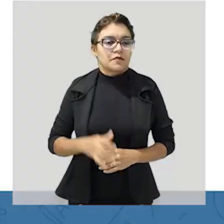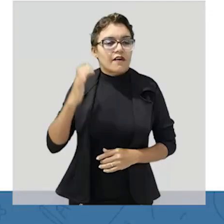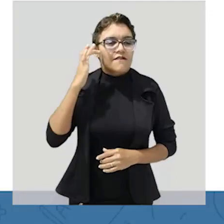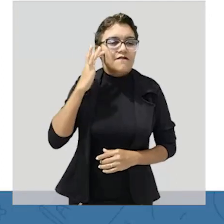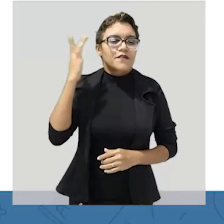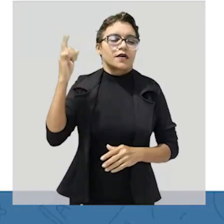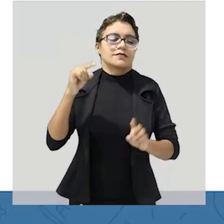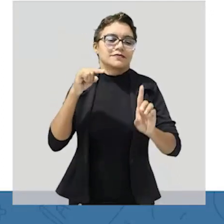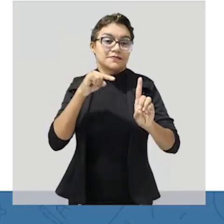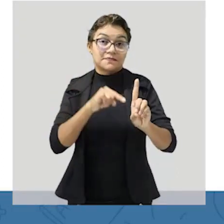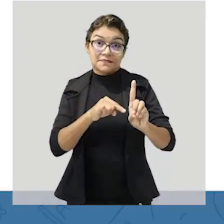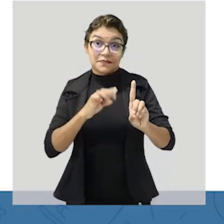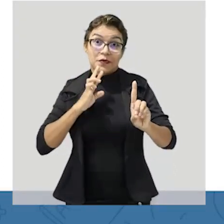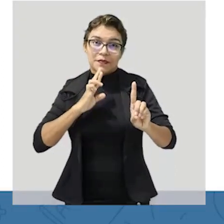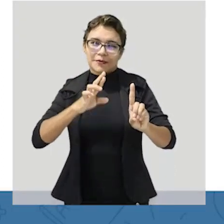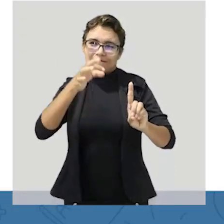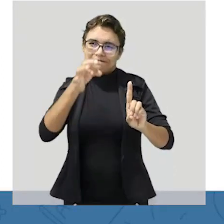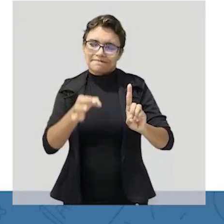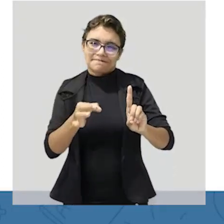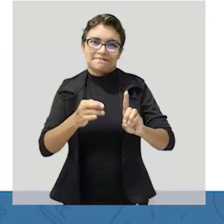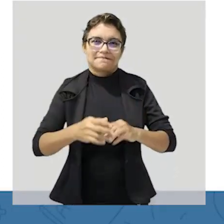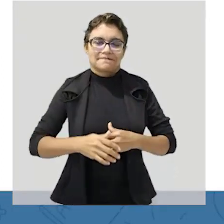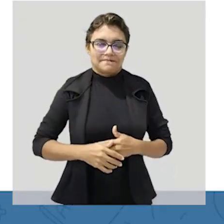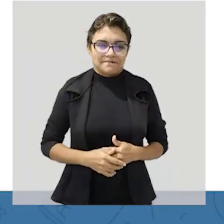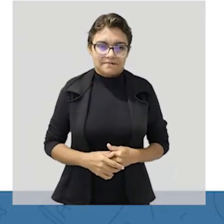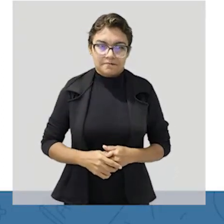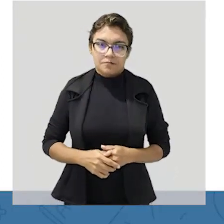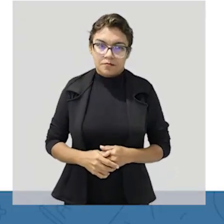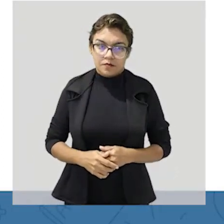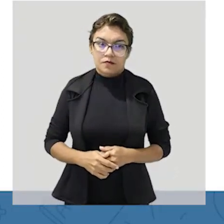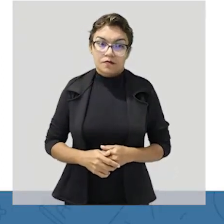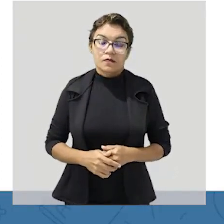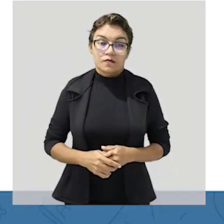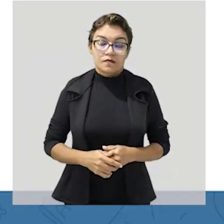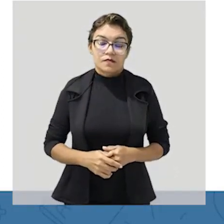sei, de repente uma dessa pode ajudar um